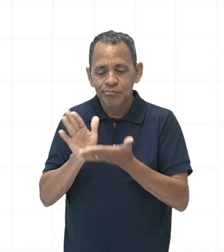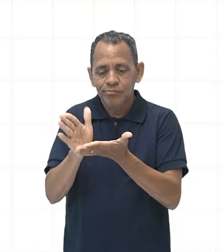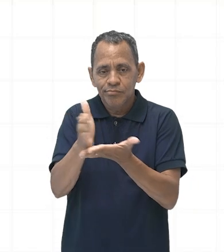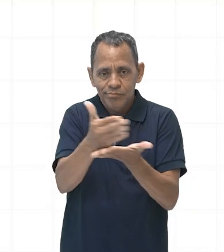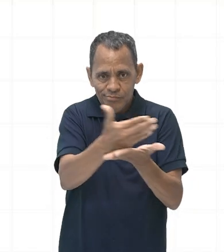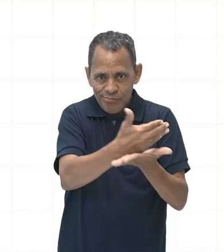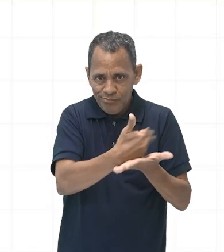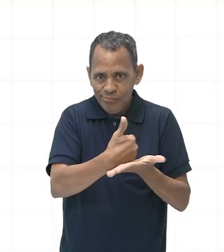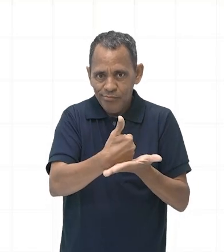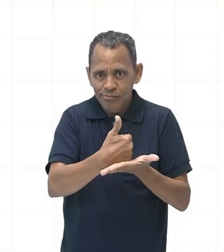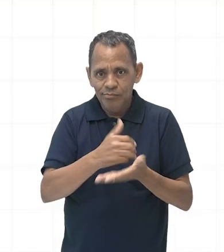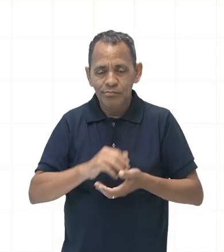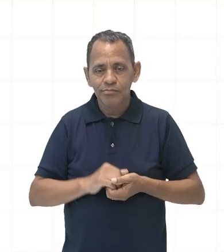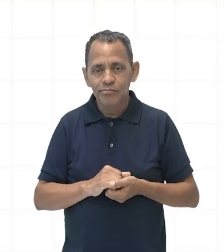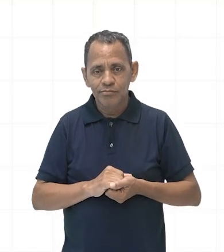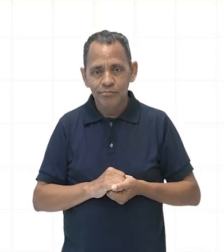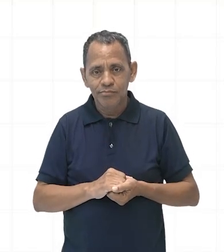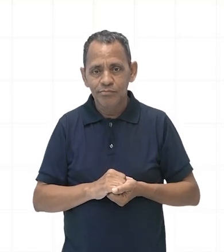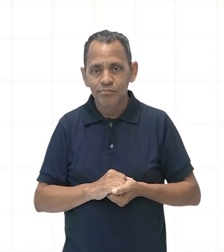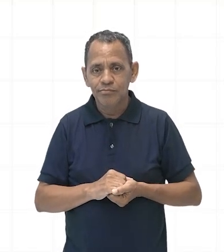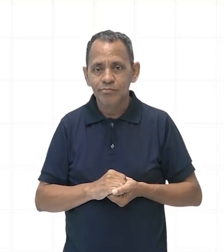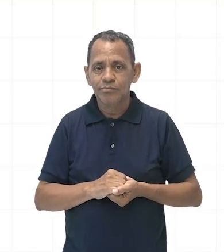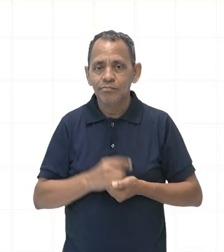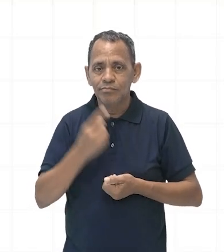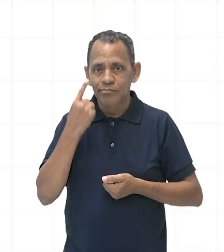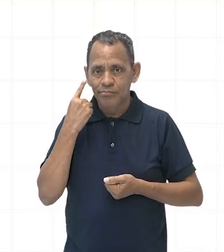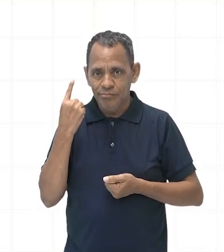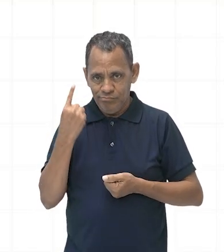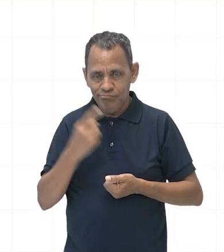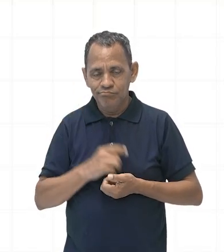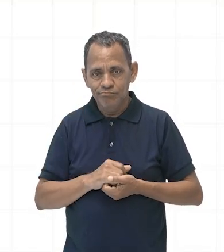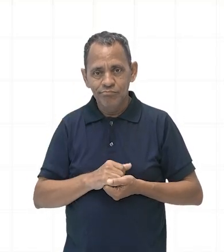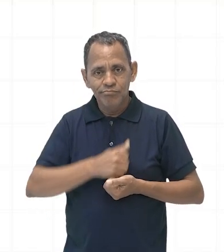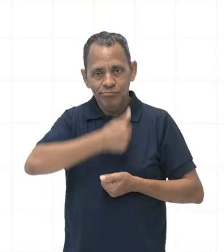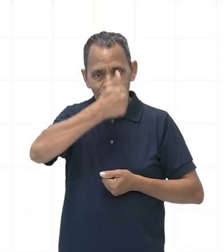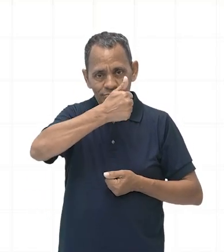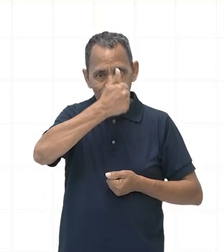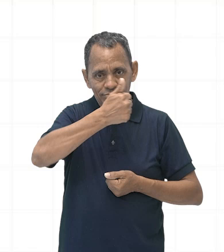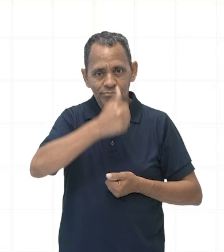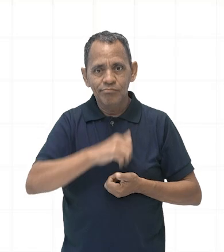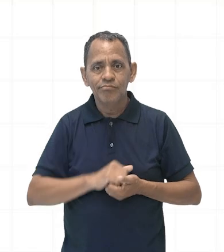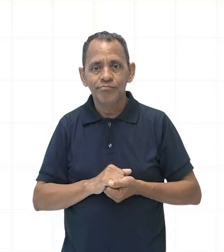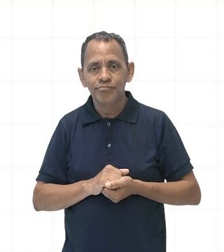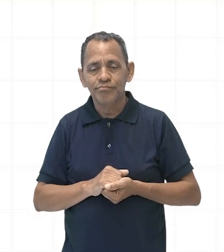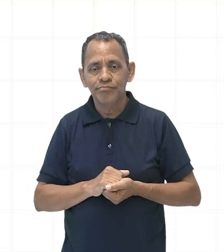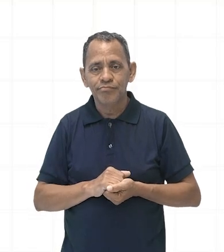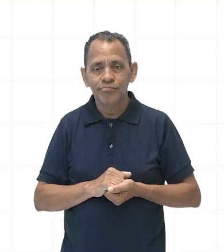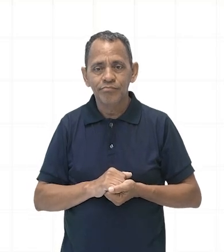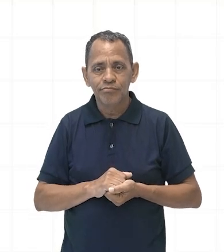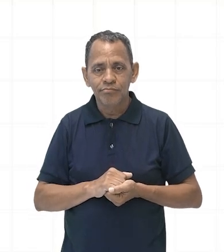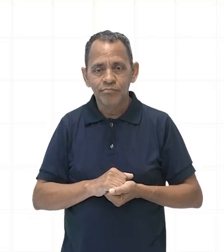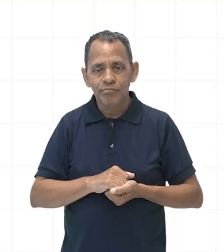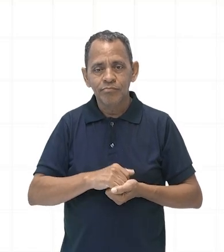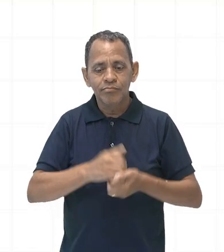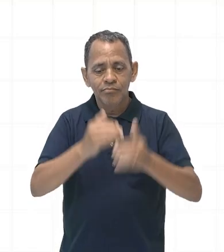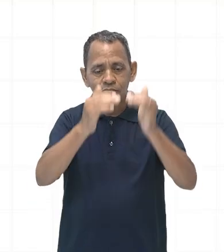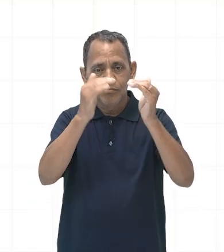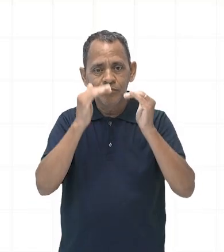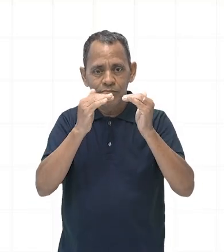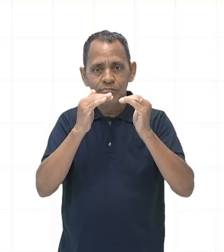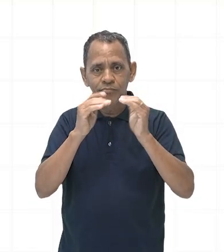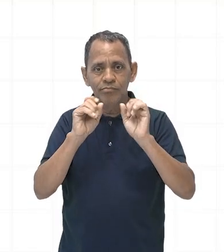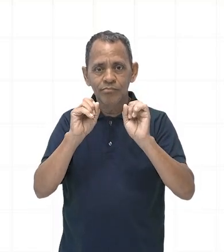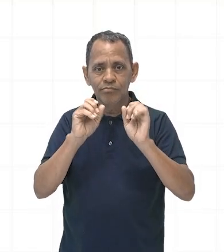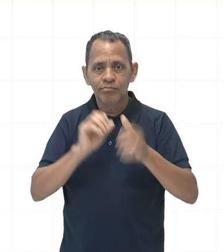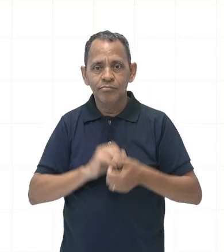arrecadar. Então, essa aqui é a primeira quantidade, é a primeira grandeza. A outra grandeza é